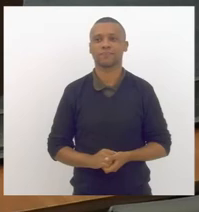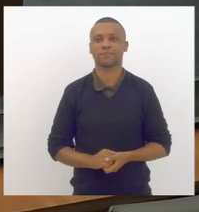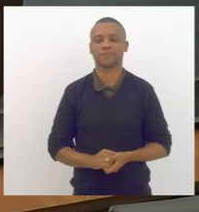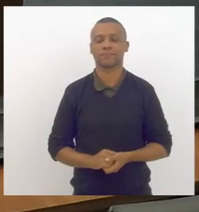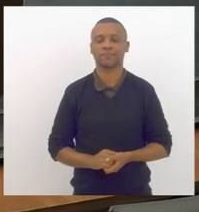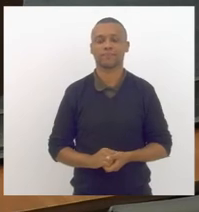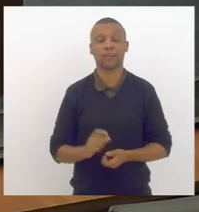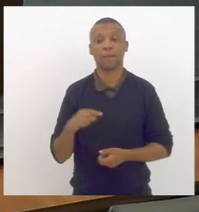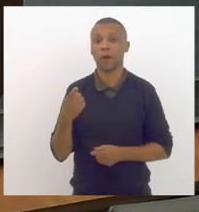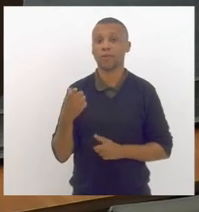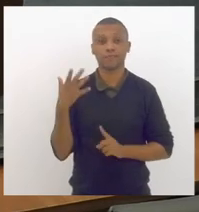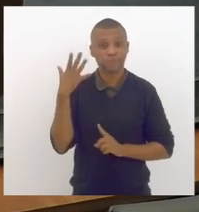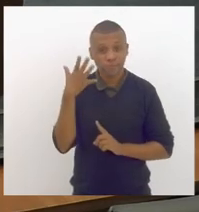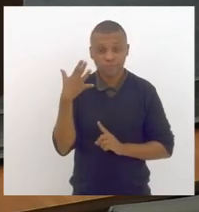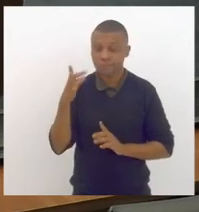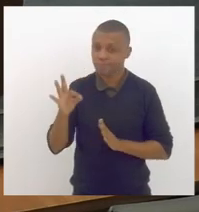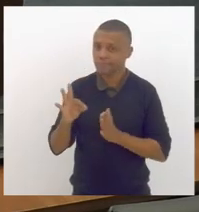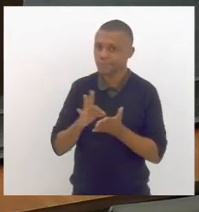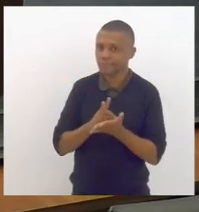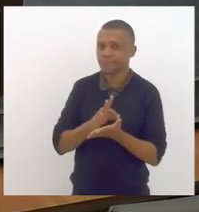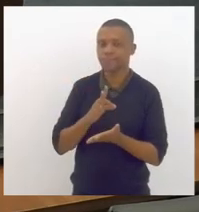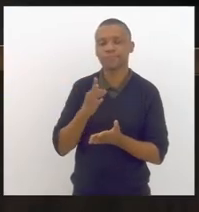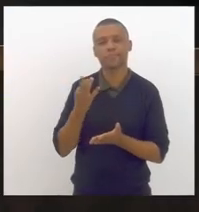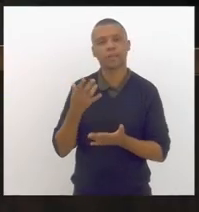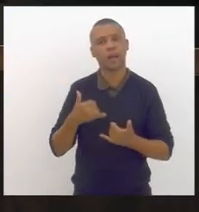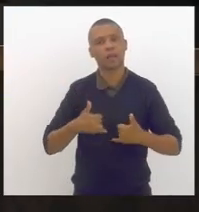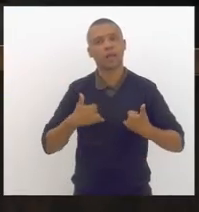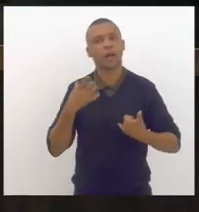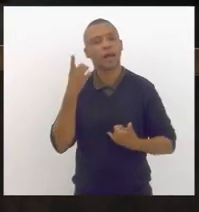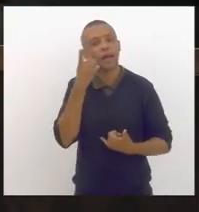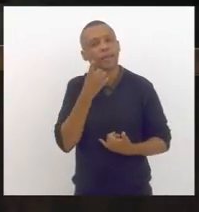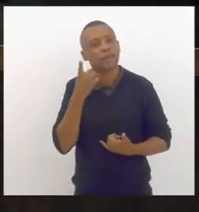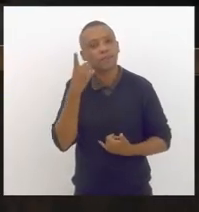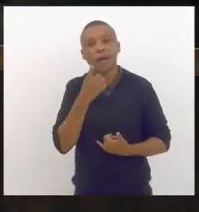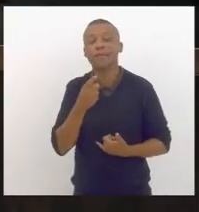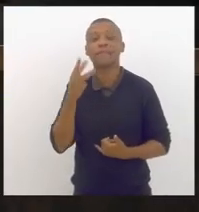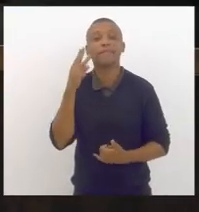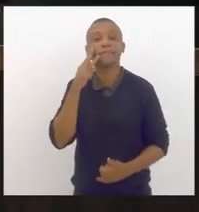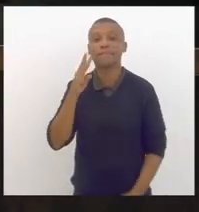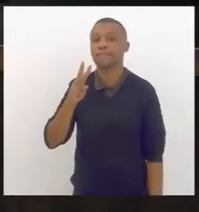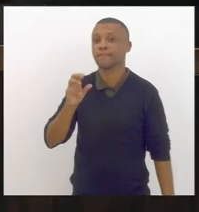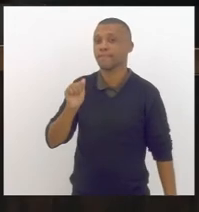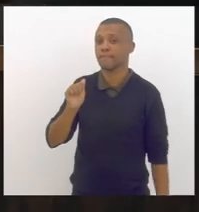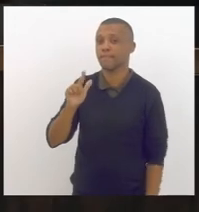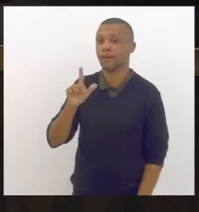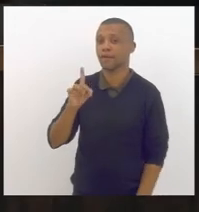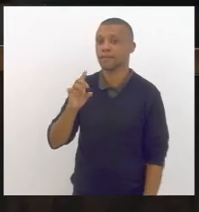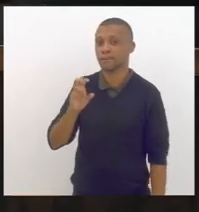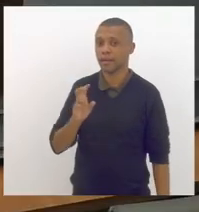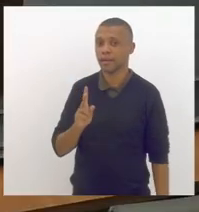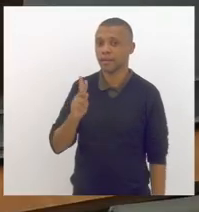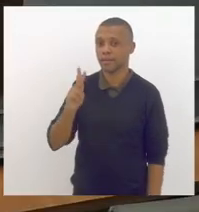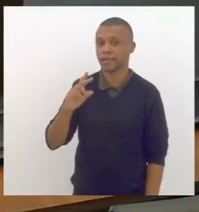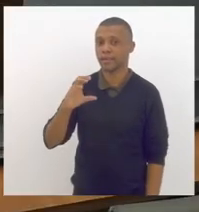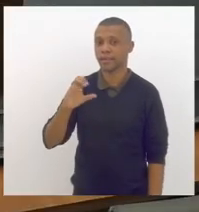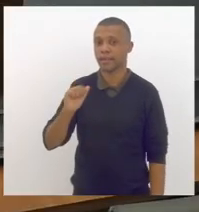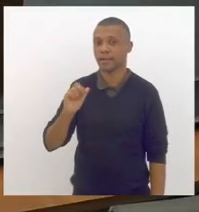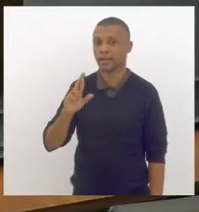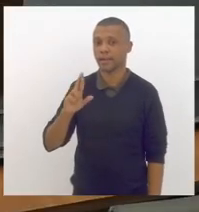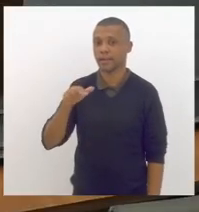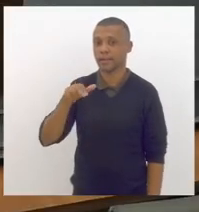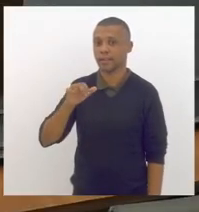Próximo orador inscrito é o nobre deputado Valdec Carneiro.